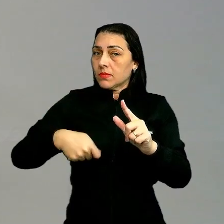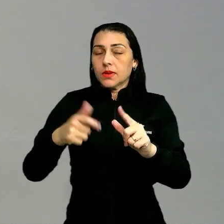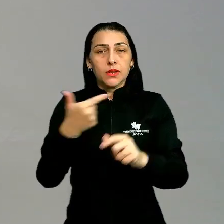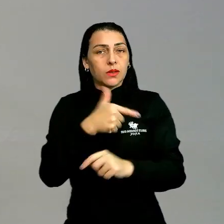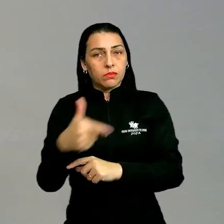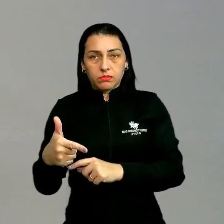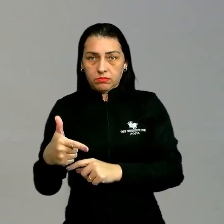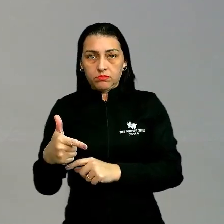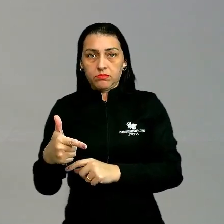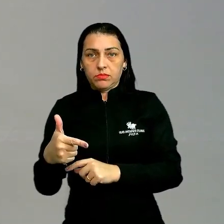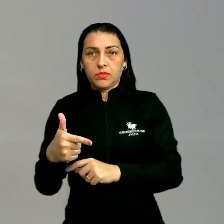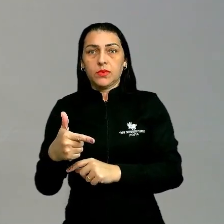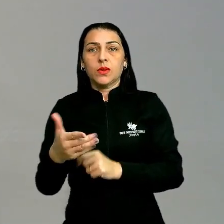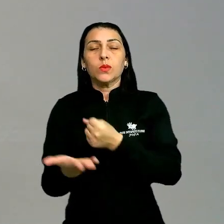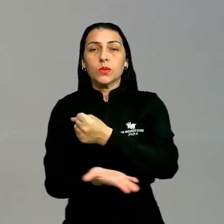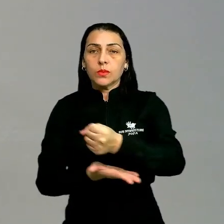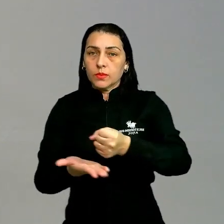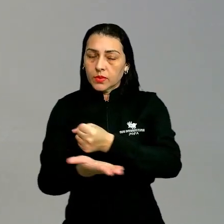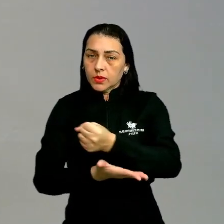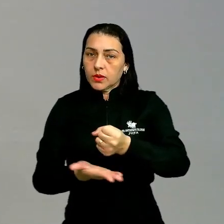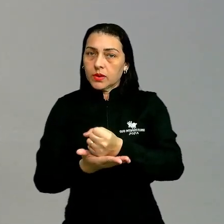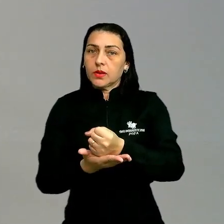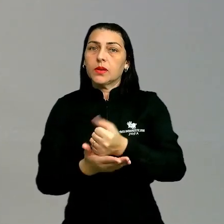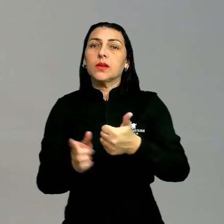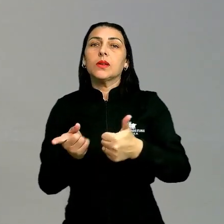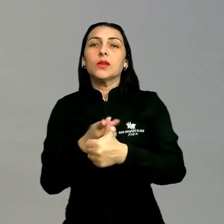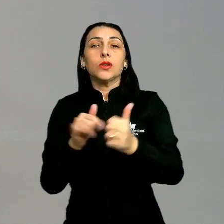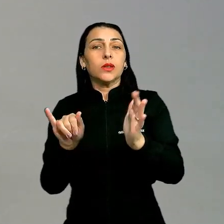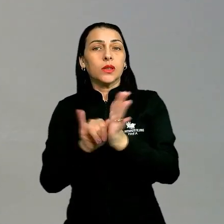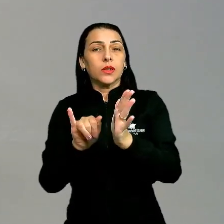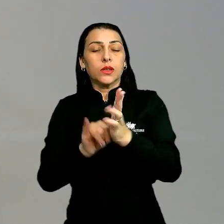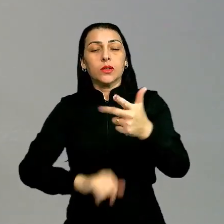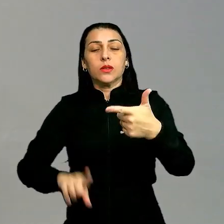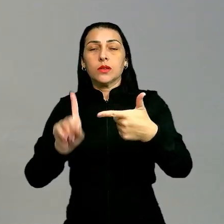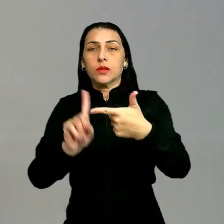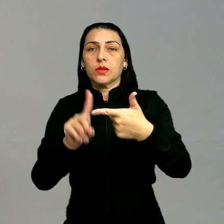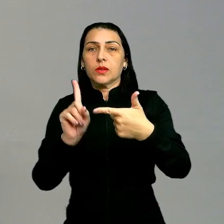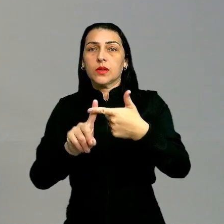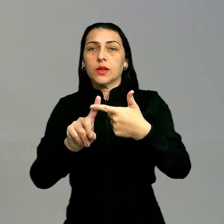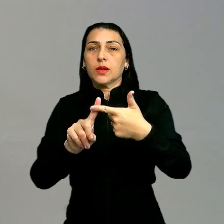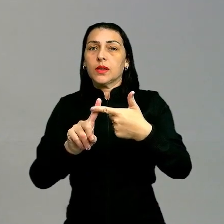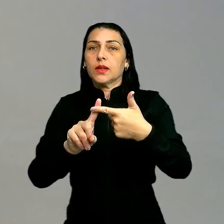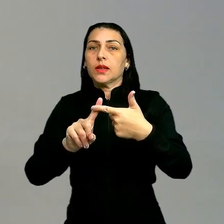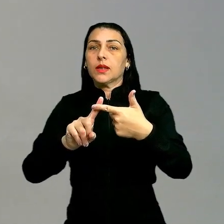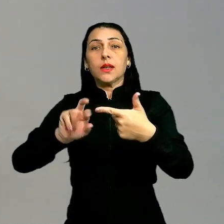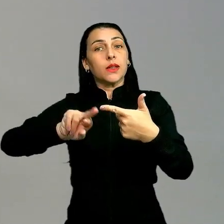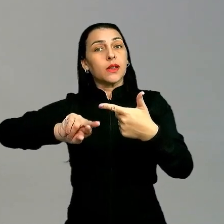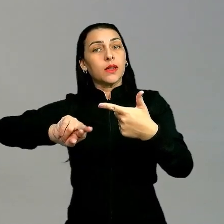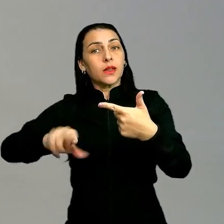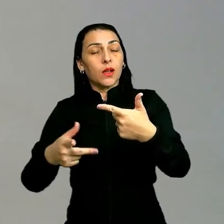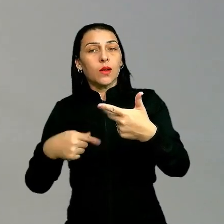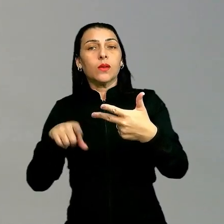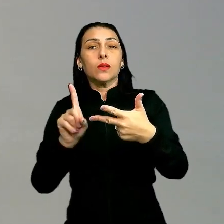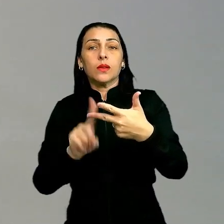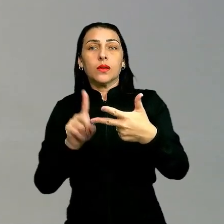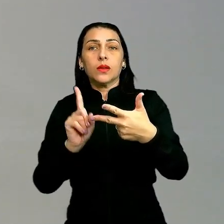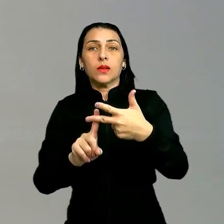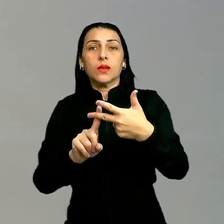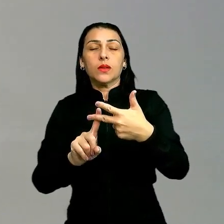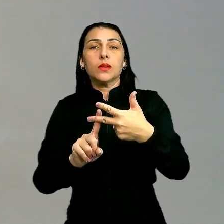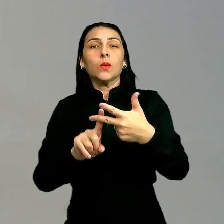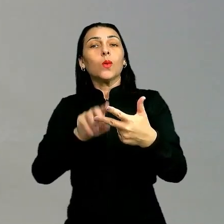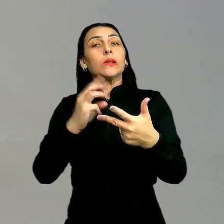possibilidade. Então, os princípios são princípio de identidade, princípio de não contradição e princípio do